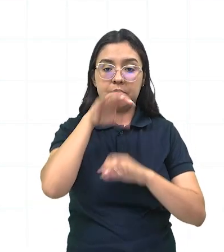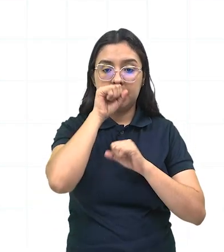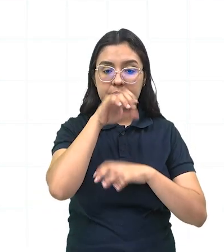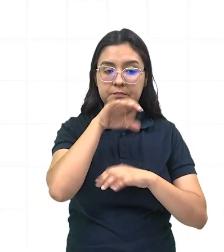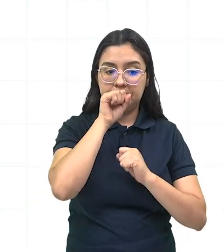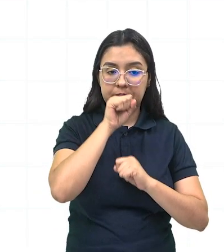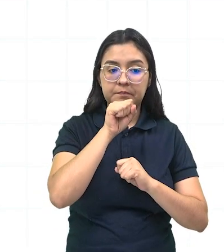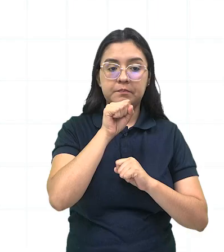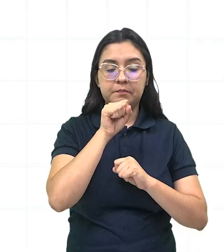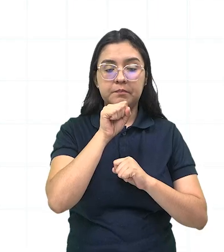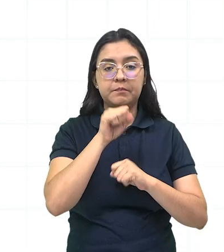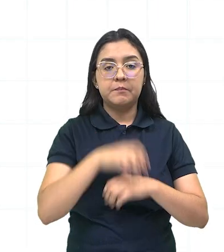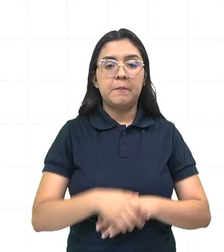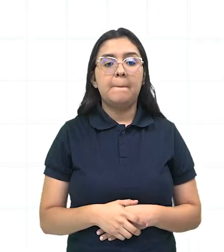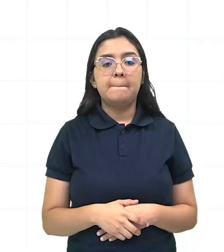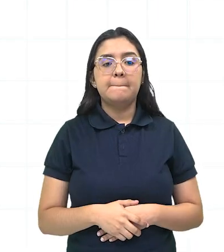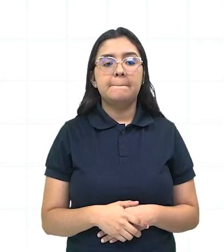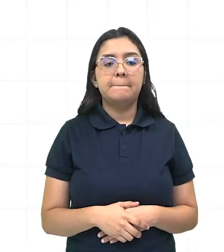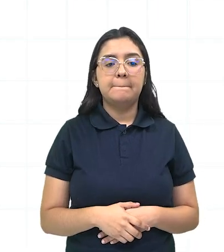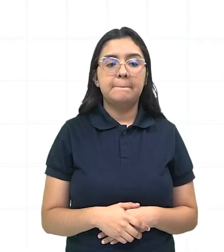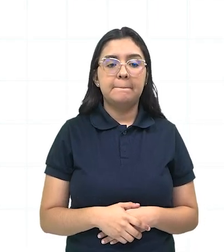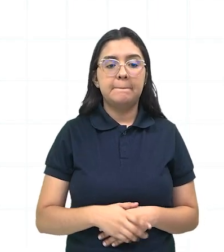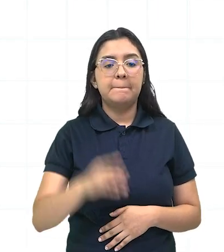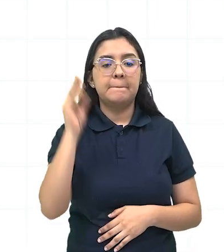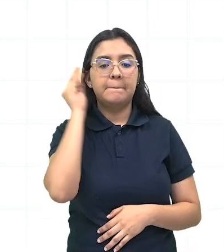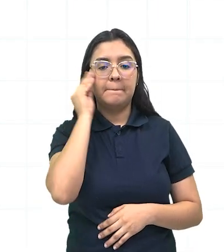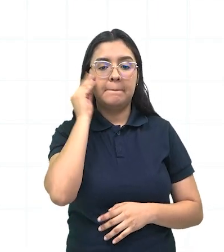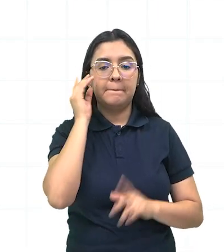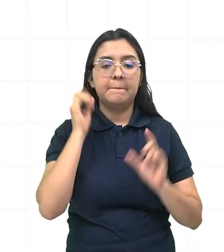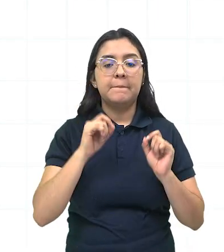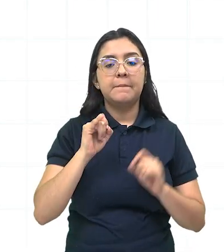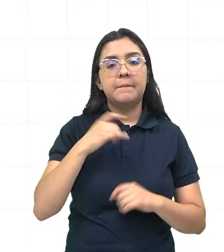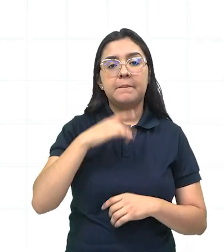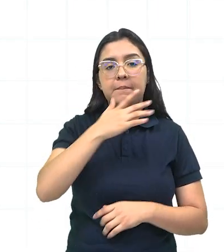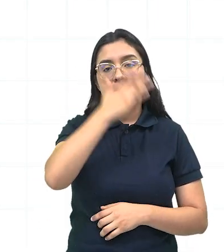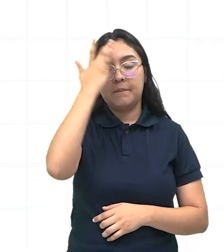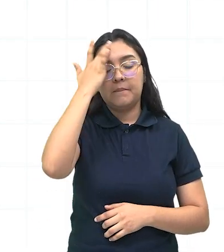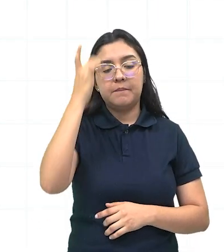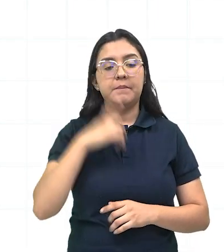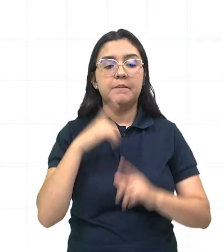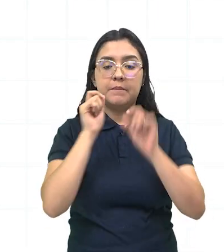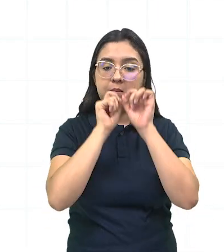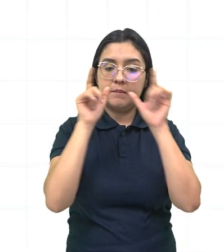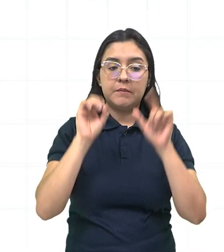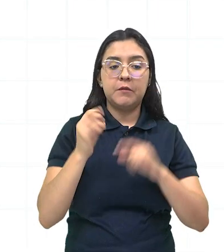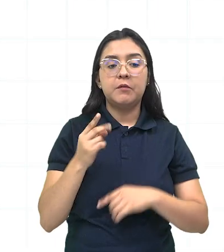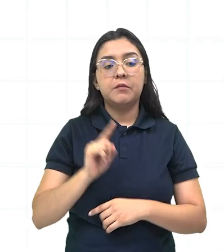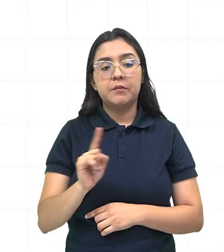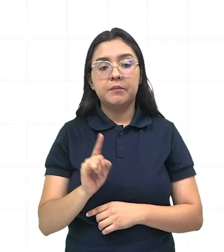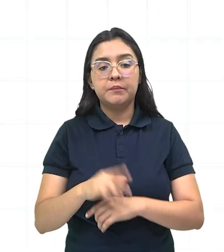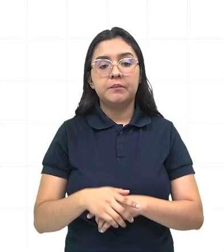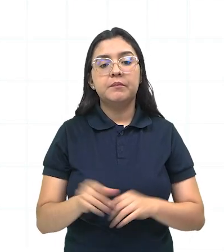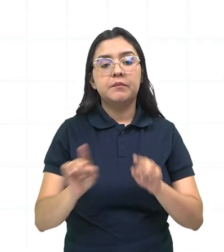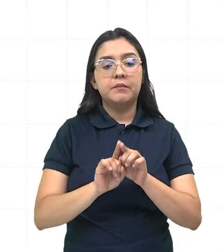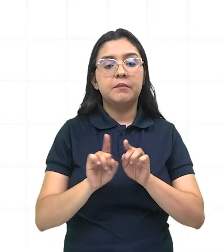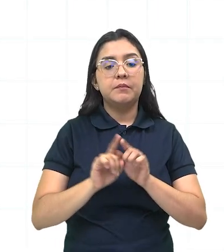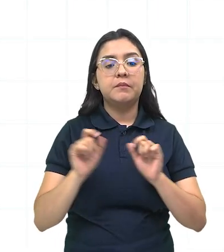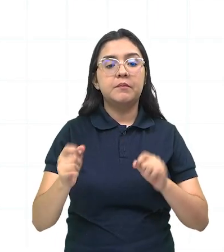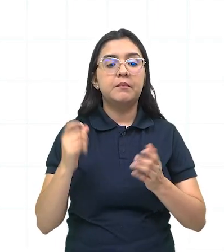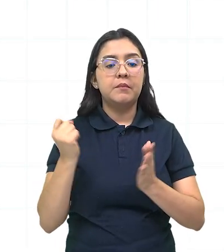Verificar a respiração quando os movimentos bruscos pararem. Monitorar o nível de consciência e de resposta da